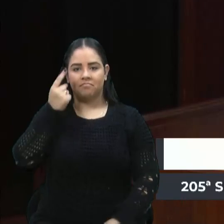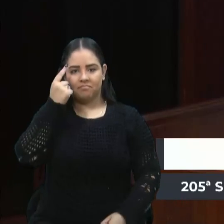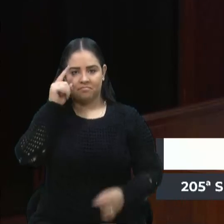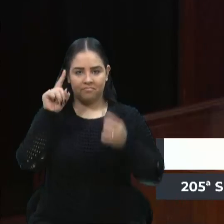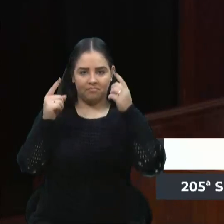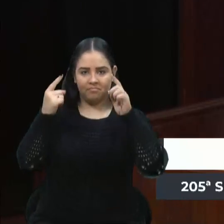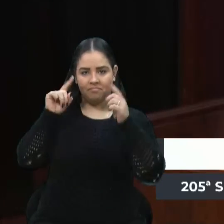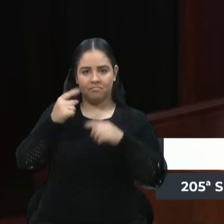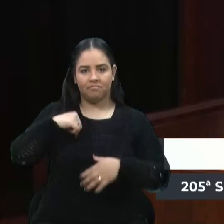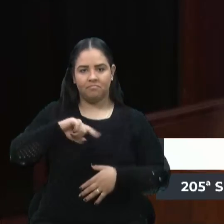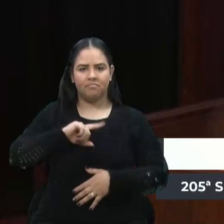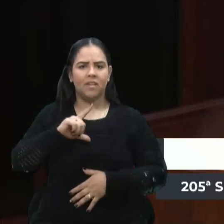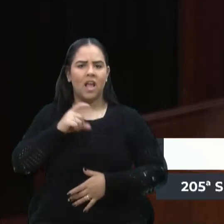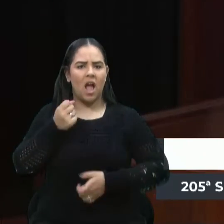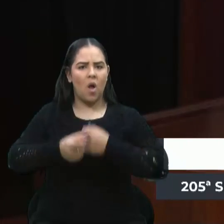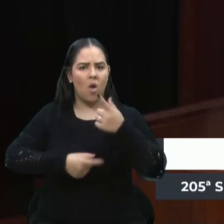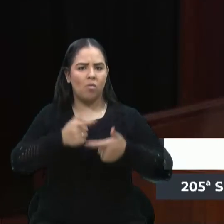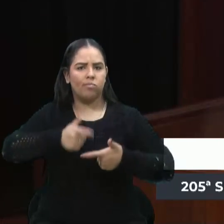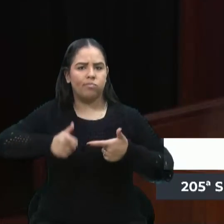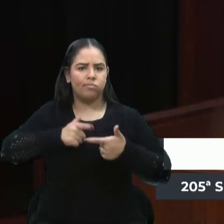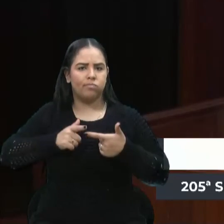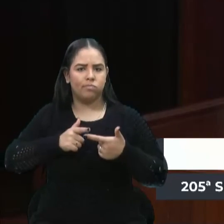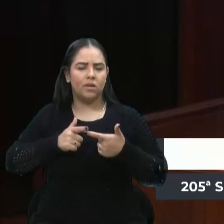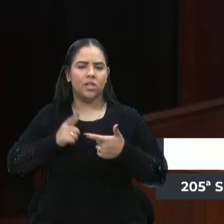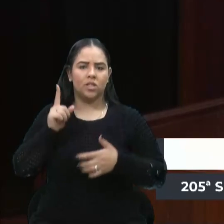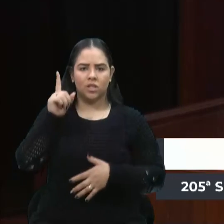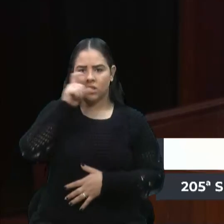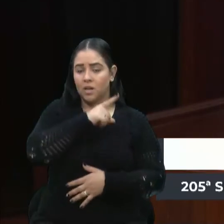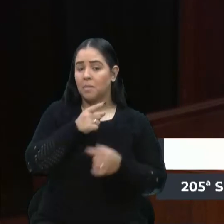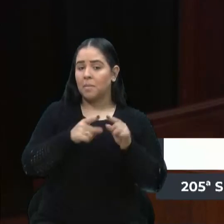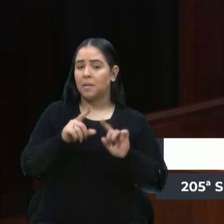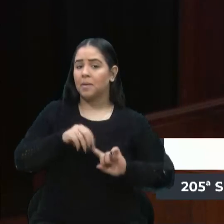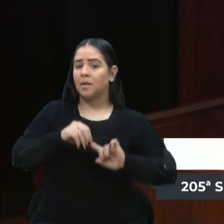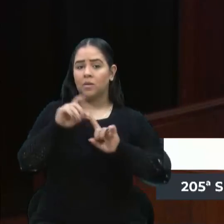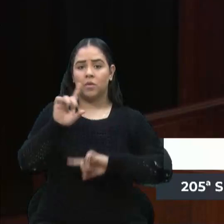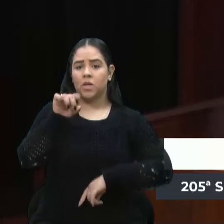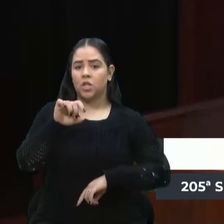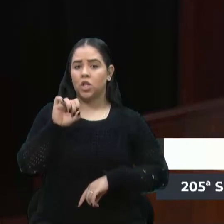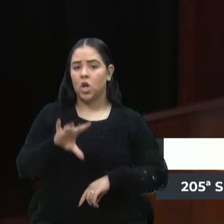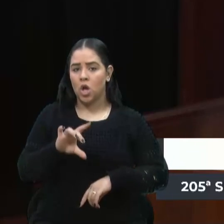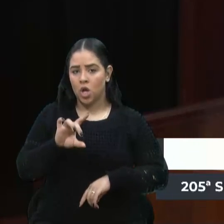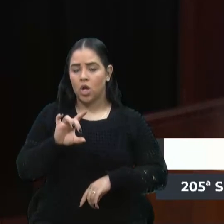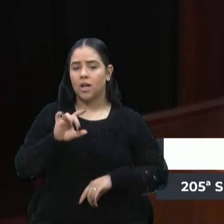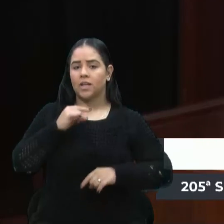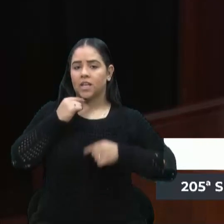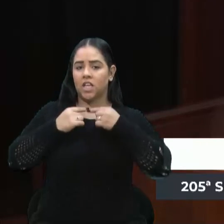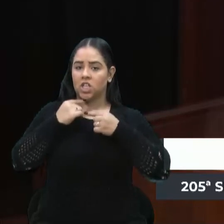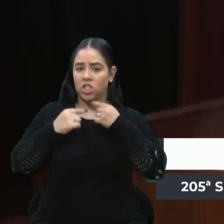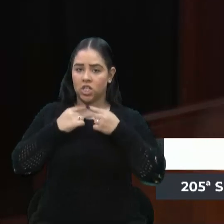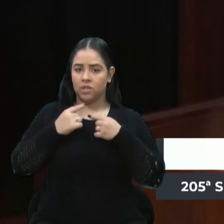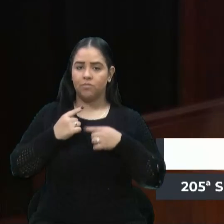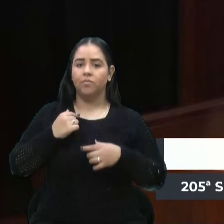alguns problemas, algumas dificuldades, mas principalmente não é a crítica pela crítica, é pensar de que forma a gente